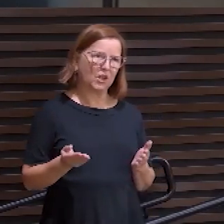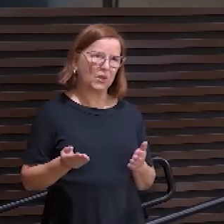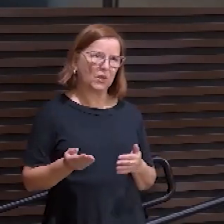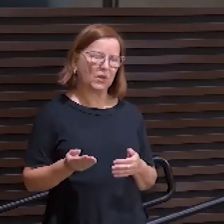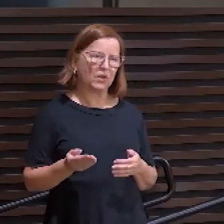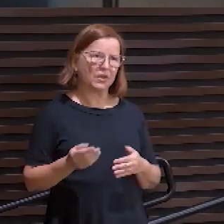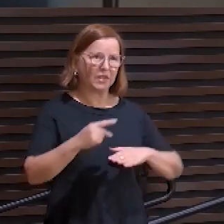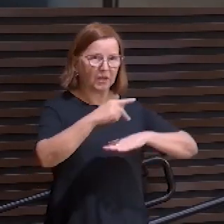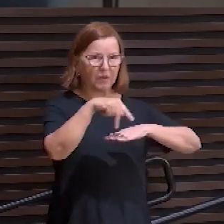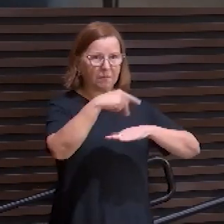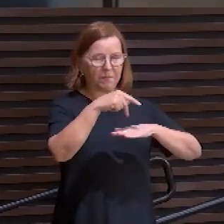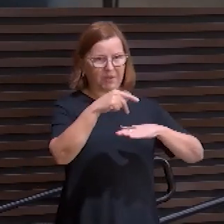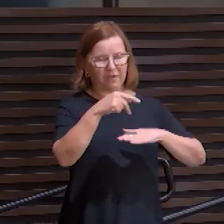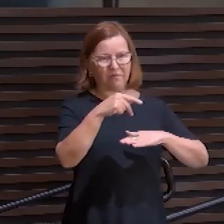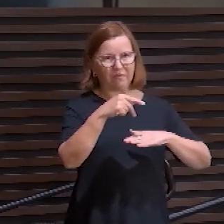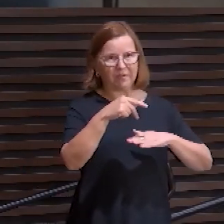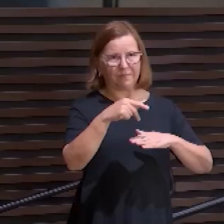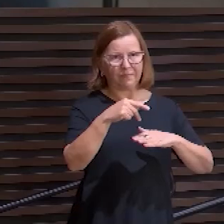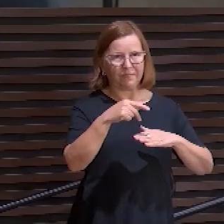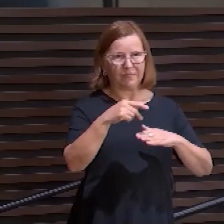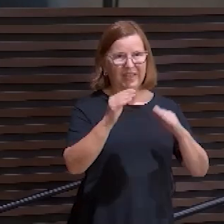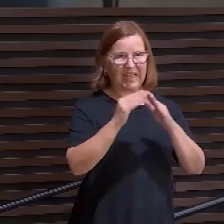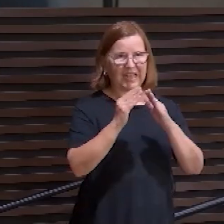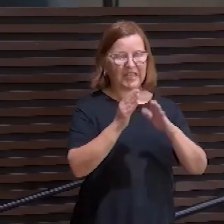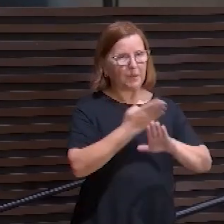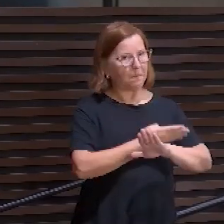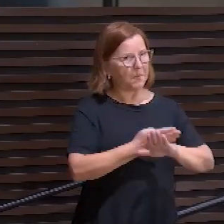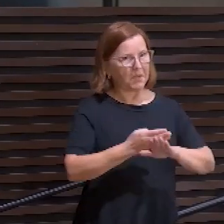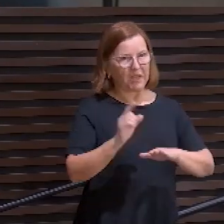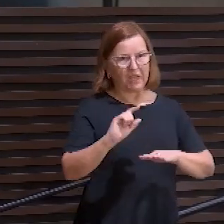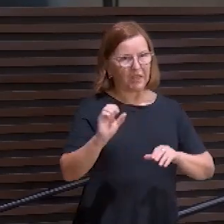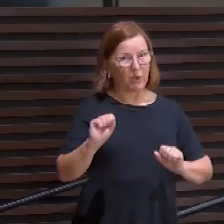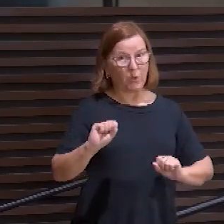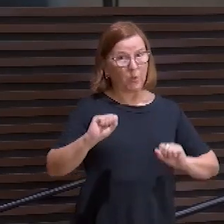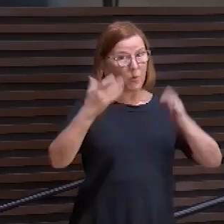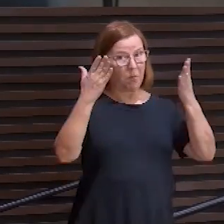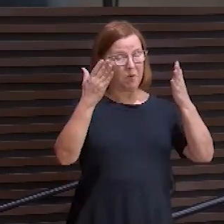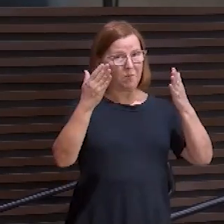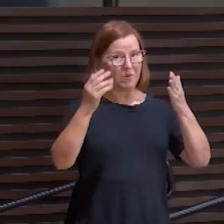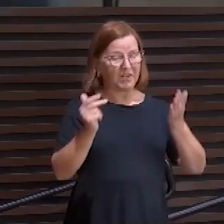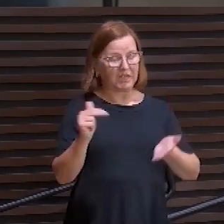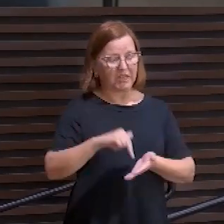Casa Branca não comemoraria a ressurreição.